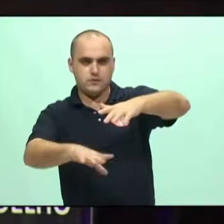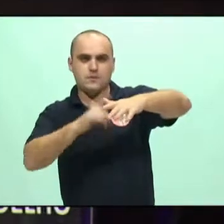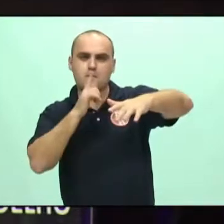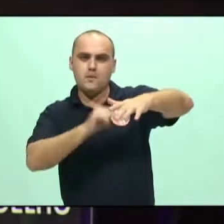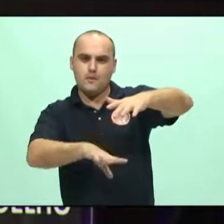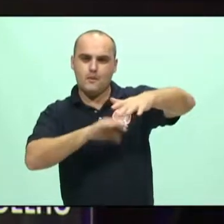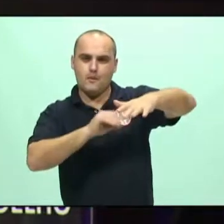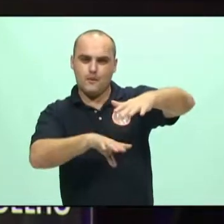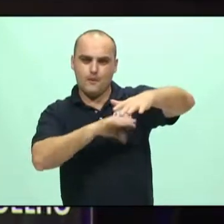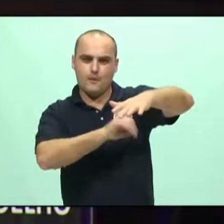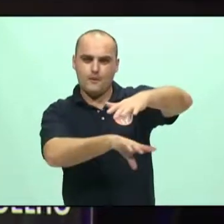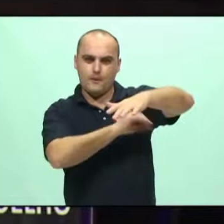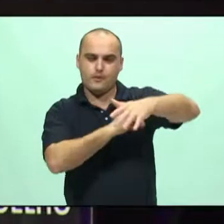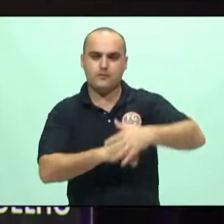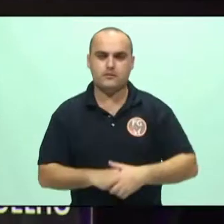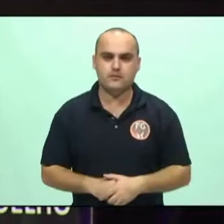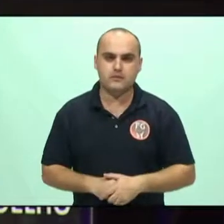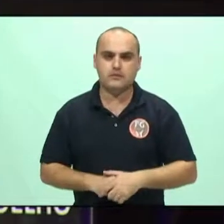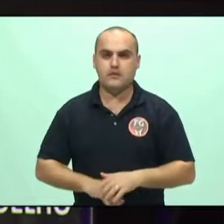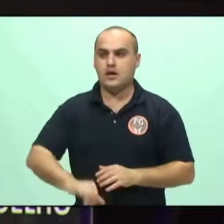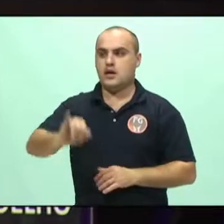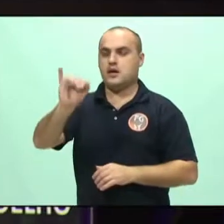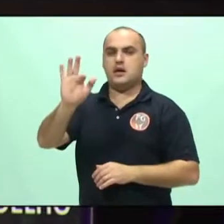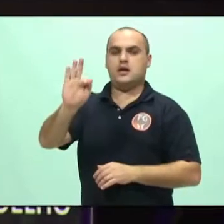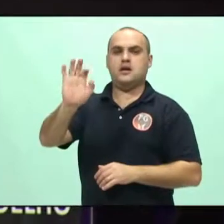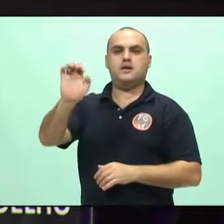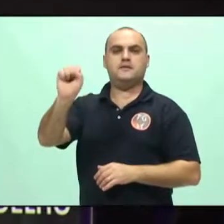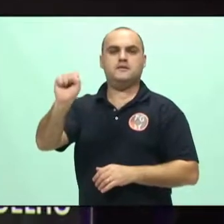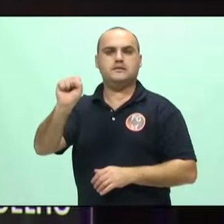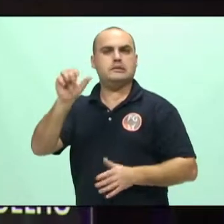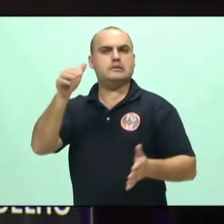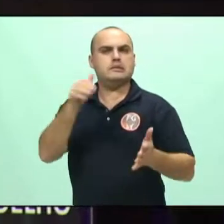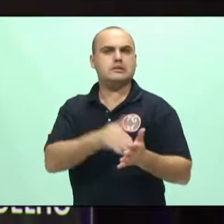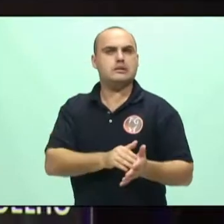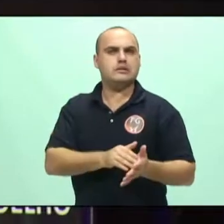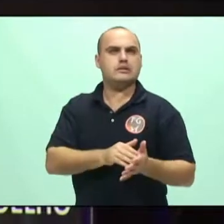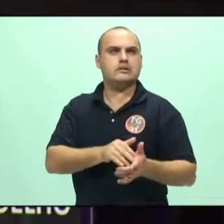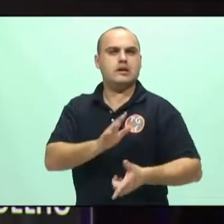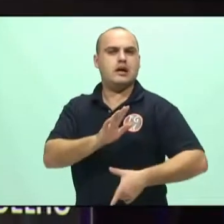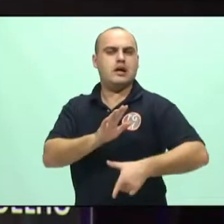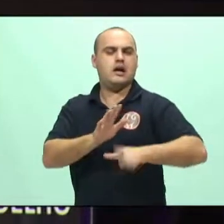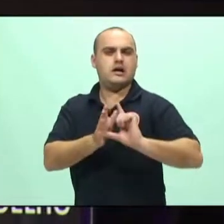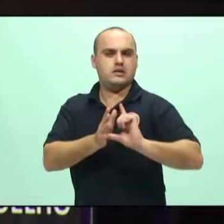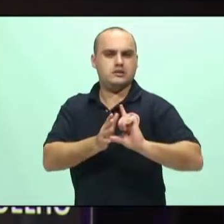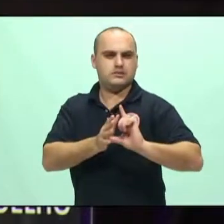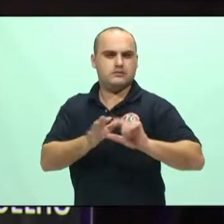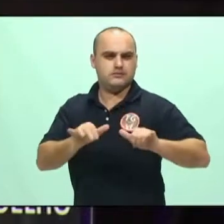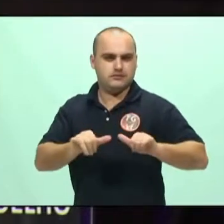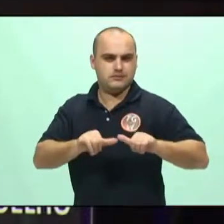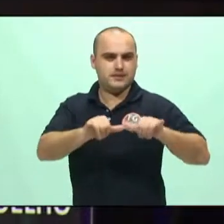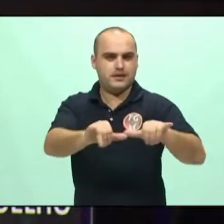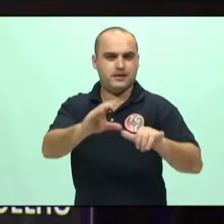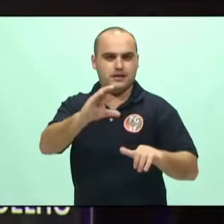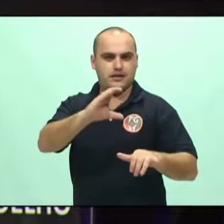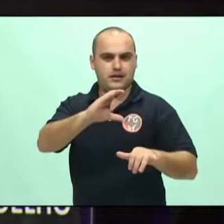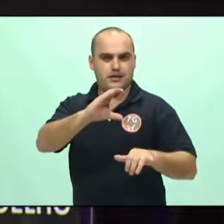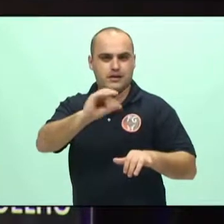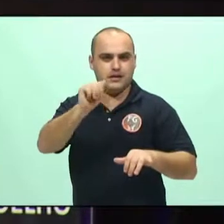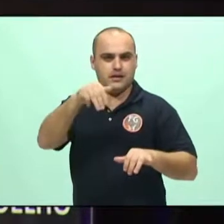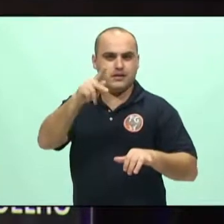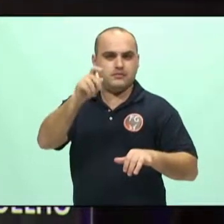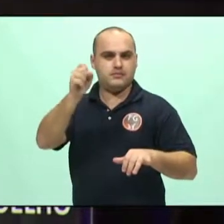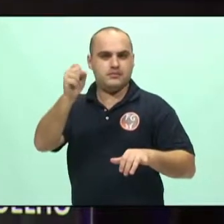o esgoto veio do IFES até uns 300 200 metros antes do Mercado Campos Novos aí pararam